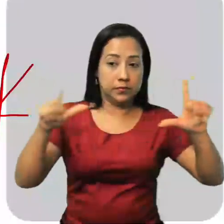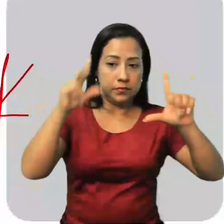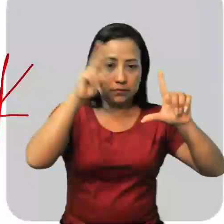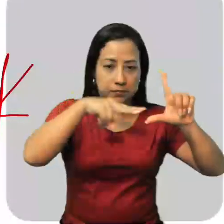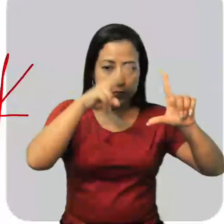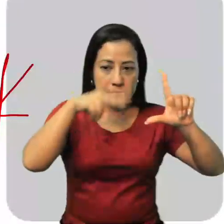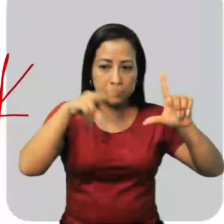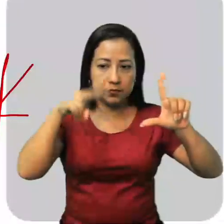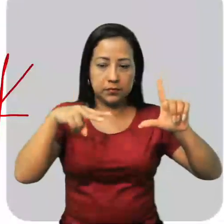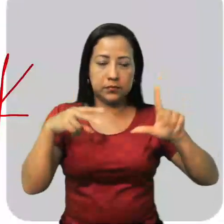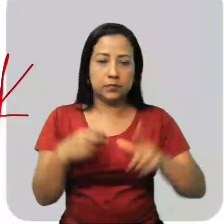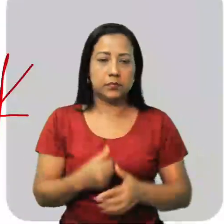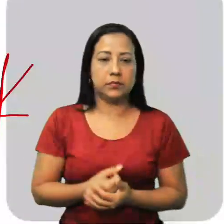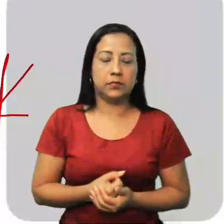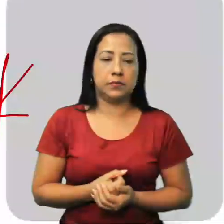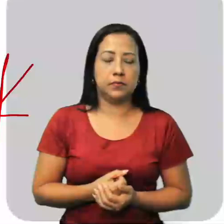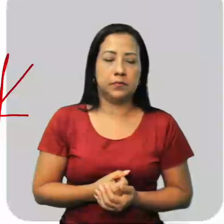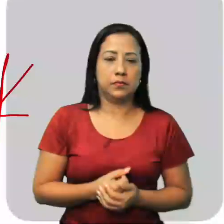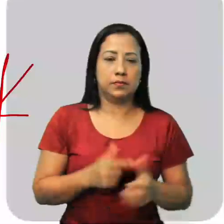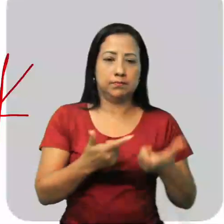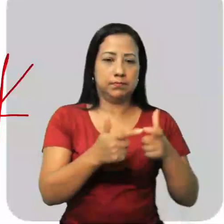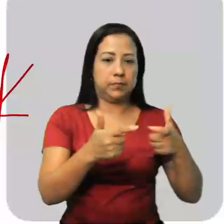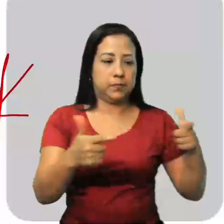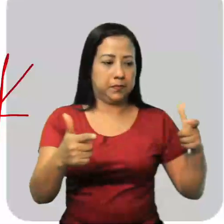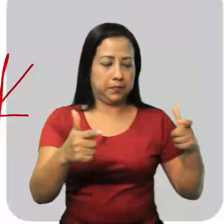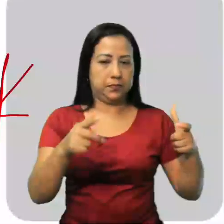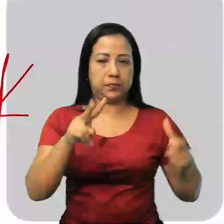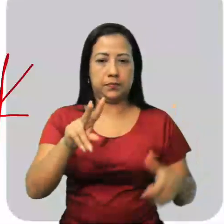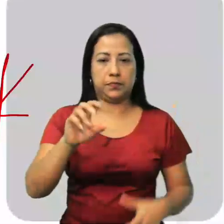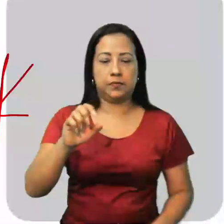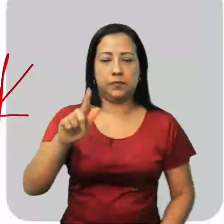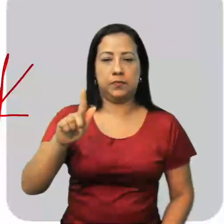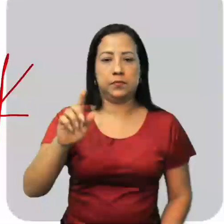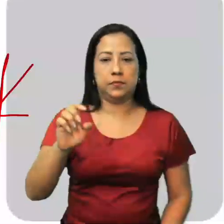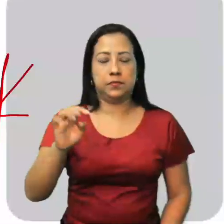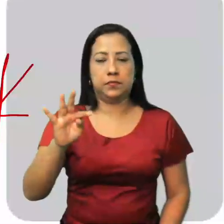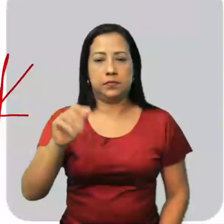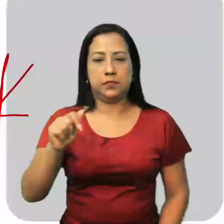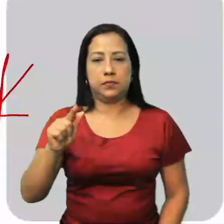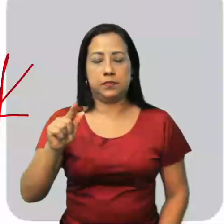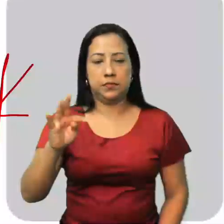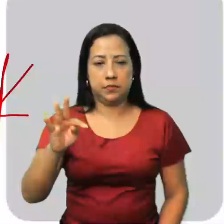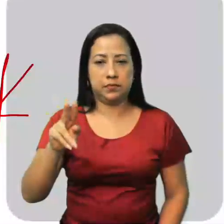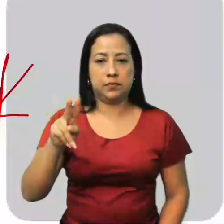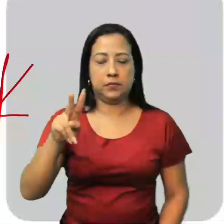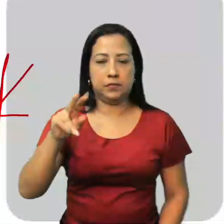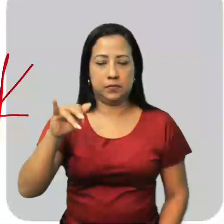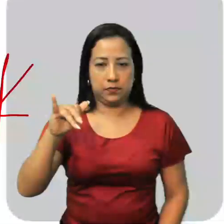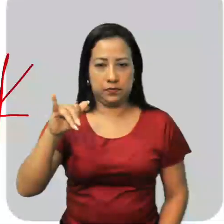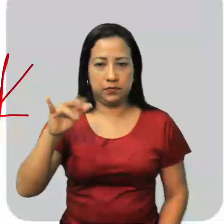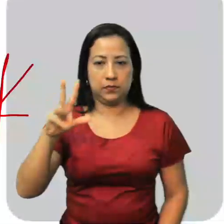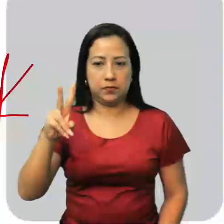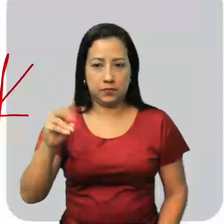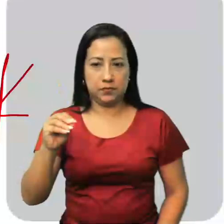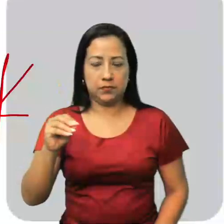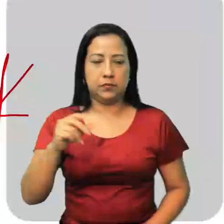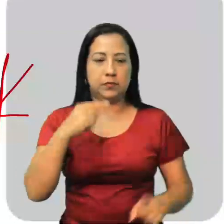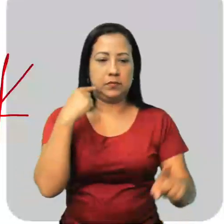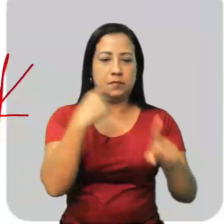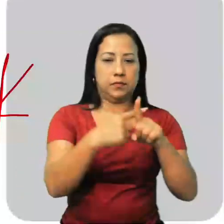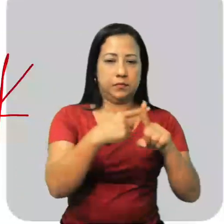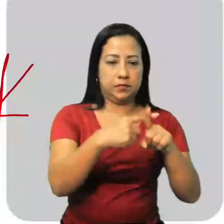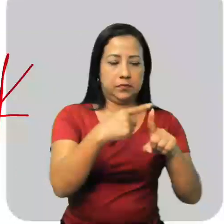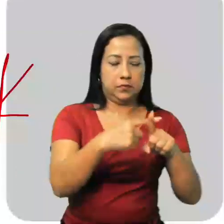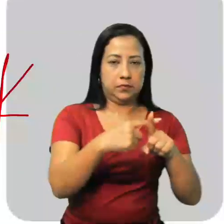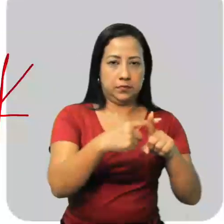Crescimento vegetativo pode ser positivo, mais nascimento que mortes. Negativo, mais